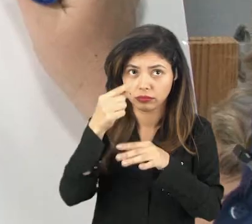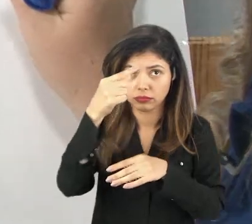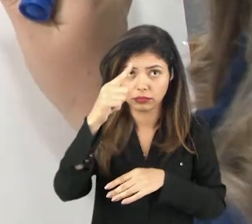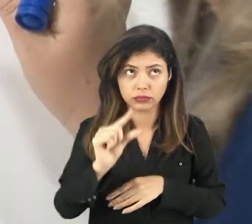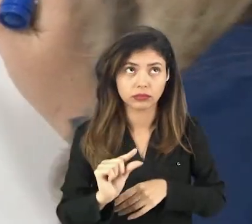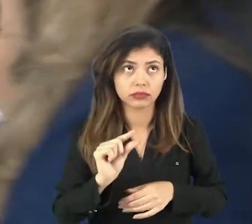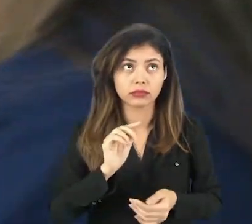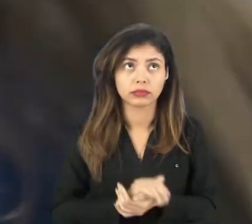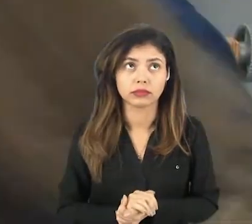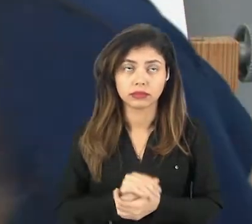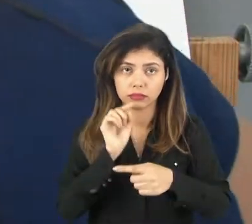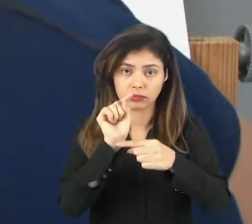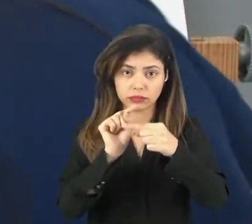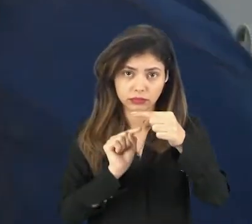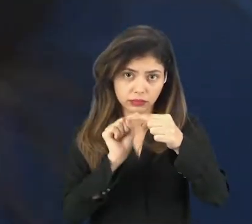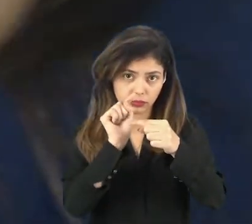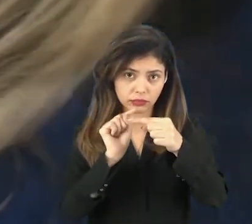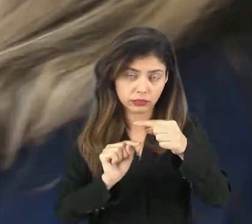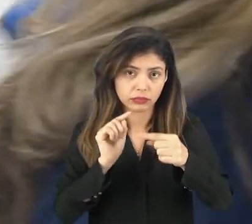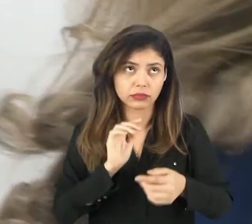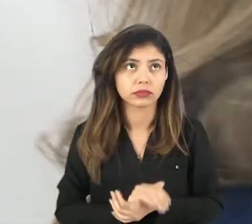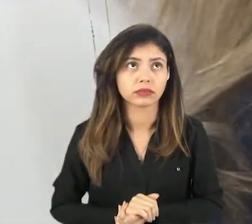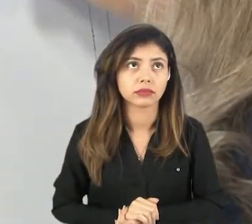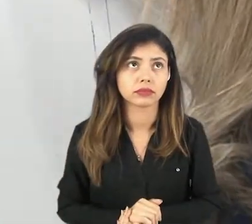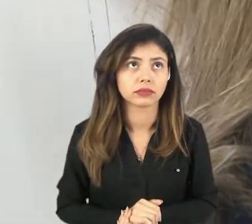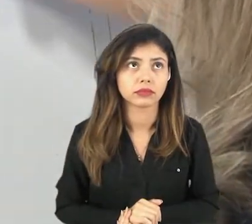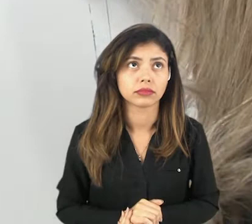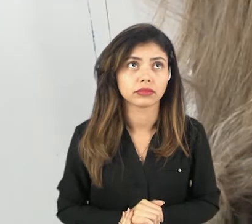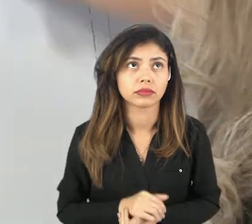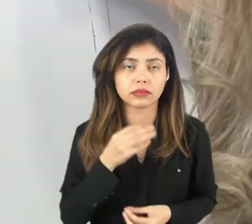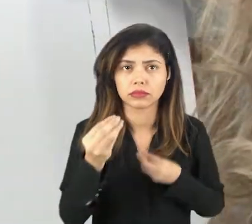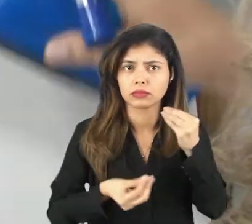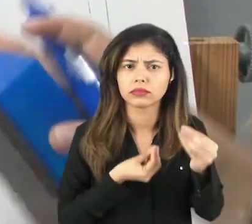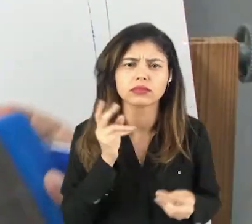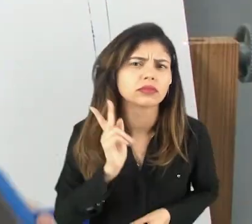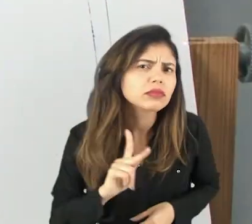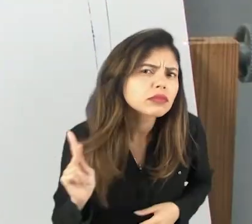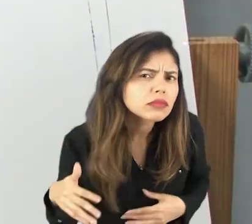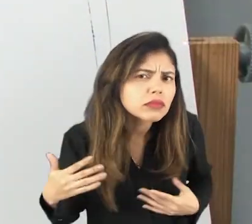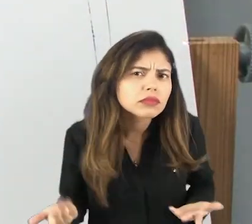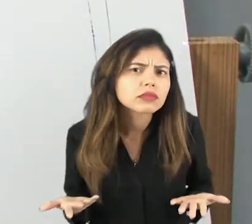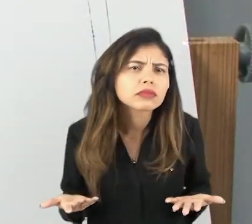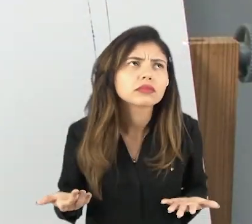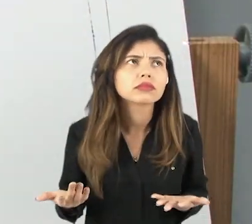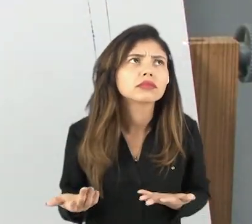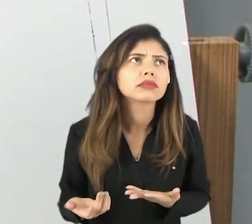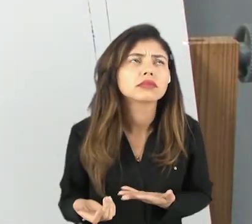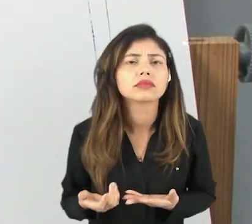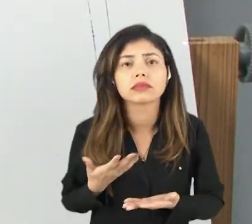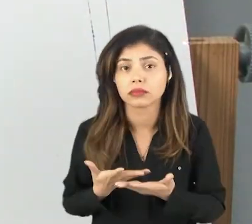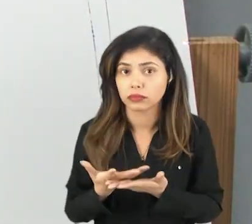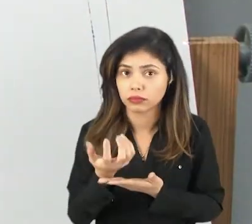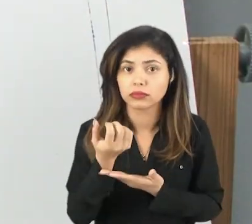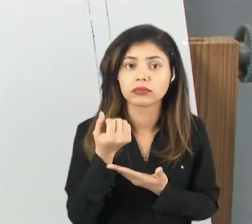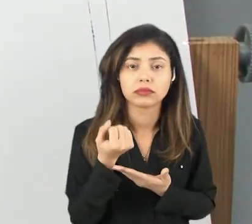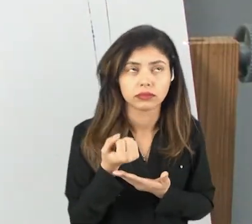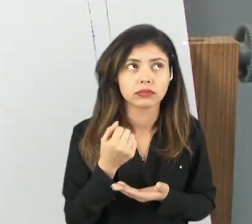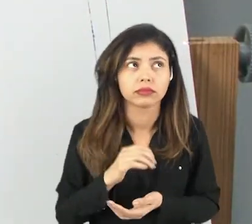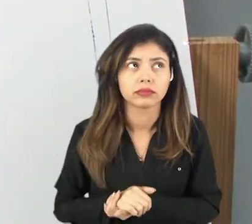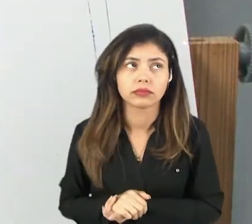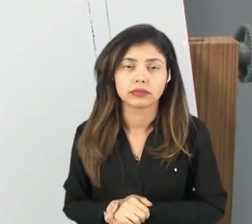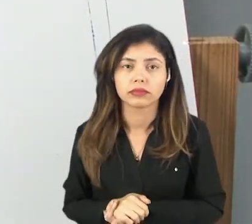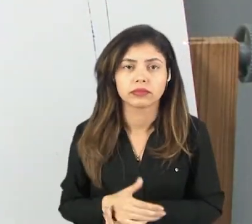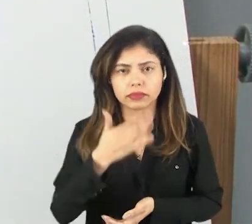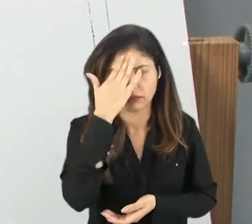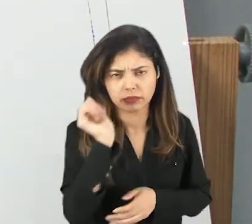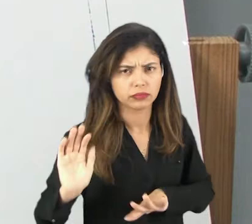só, eu vou simplificar. Como que é isso, professora? Eu vou pegar Para